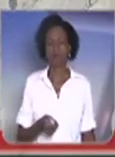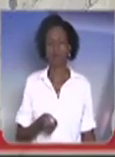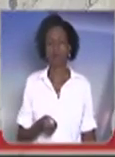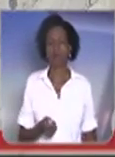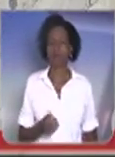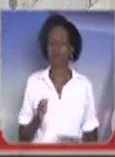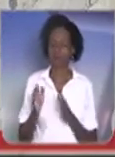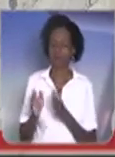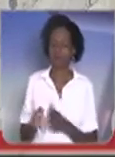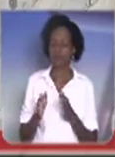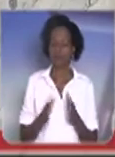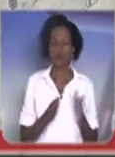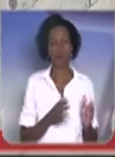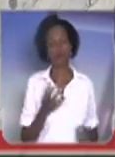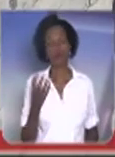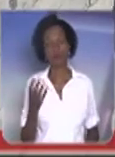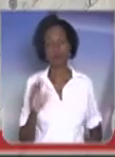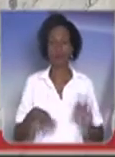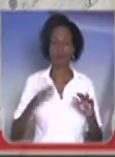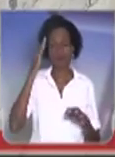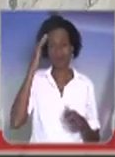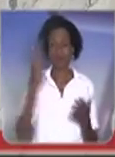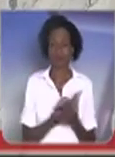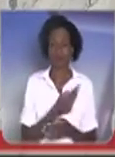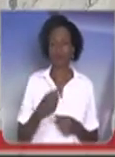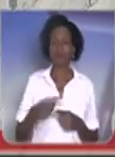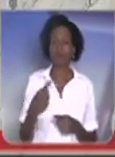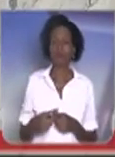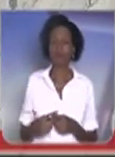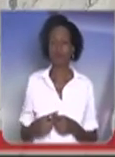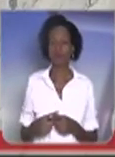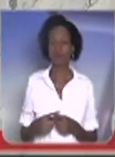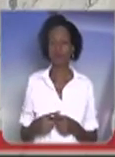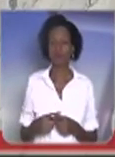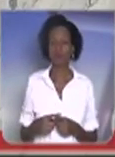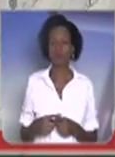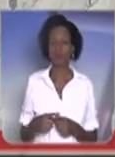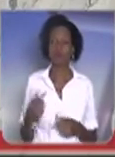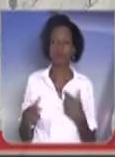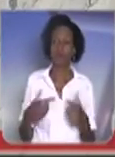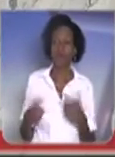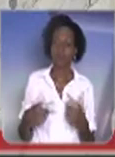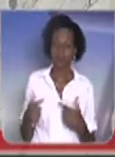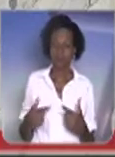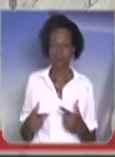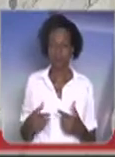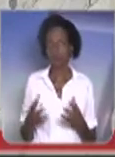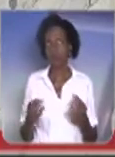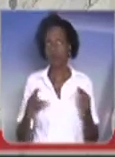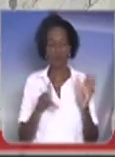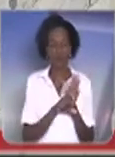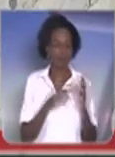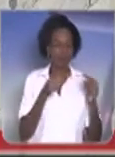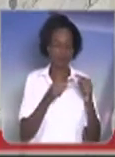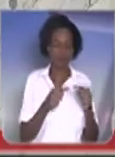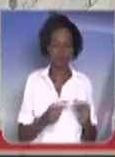corretas. Às vezes até somos mal interpretados, porque da nossa maneira de trabalhar, do excesso de legalismo, às